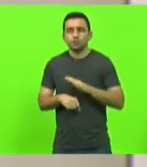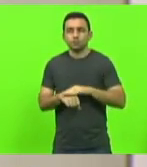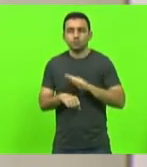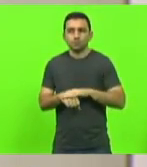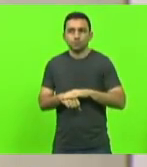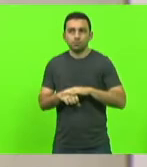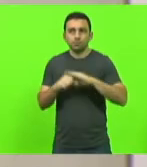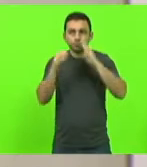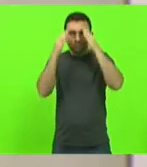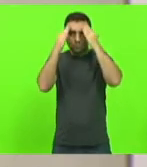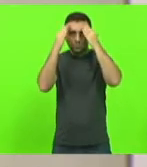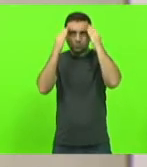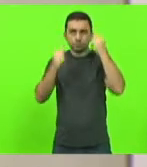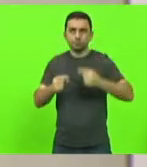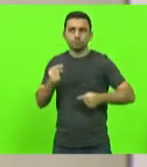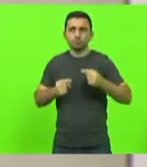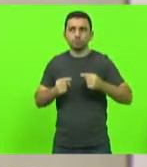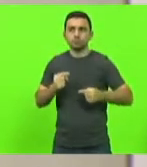Schaeffer. Em discussão.